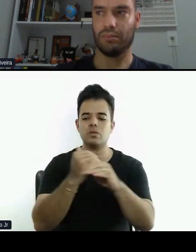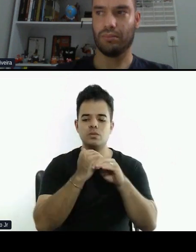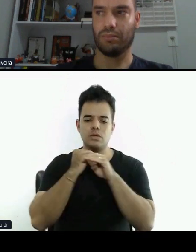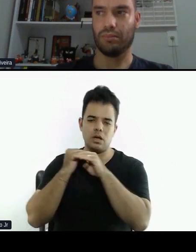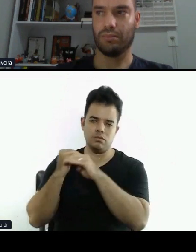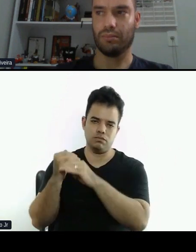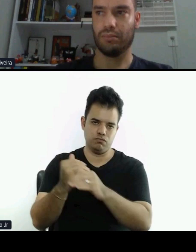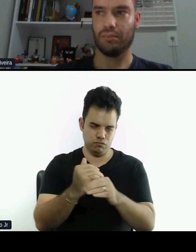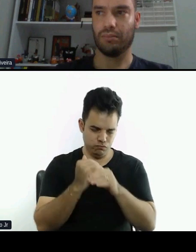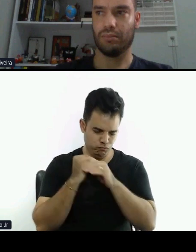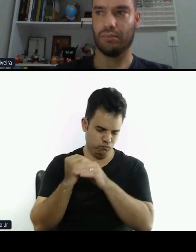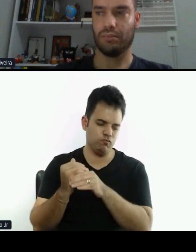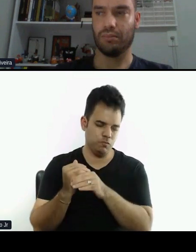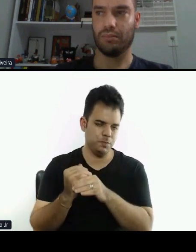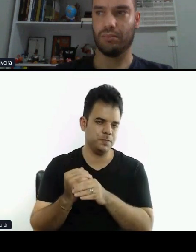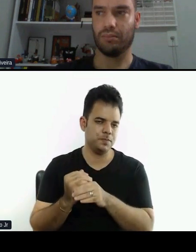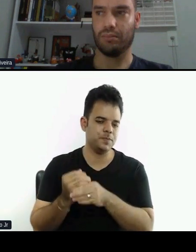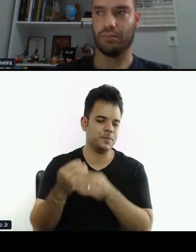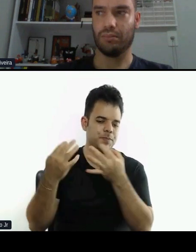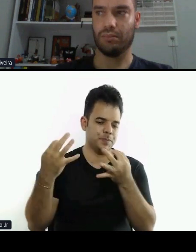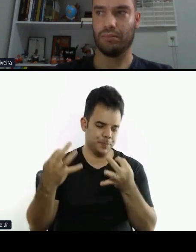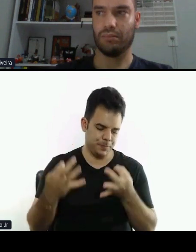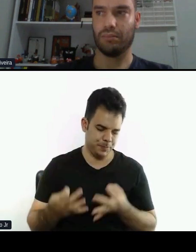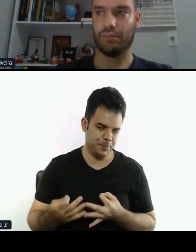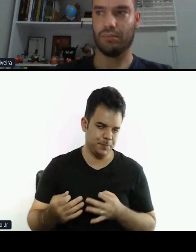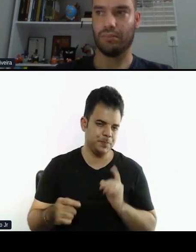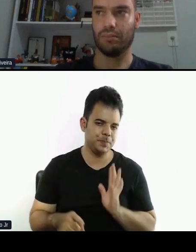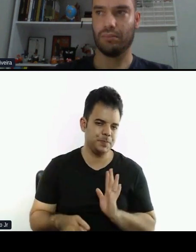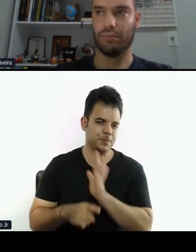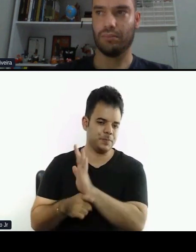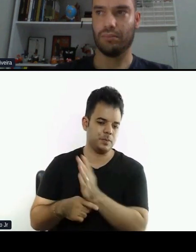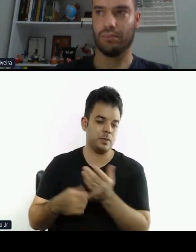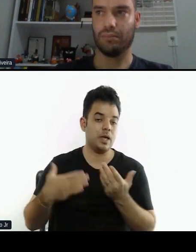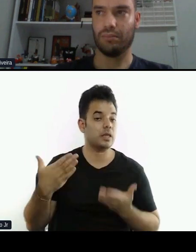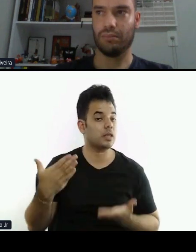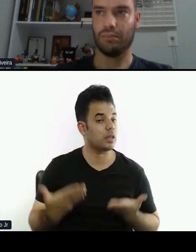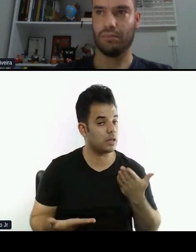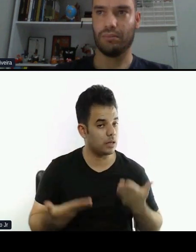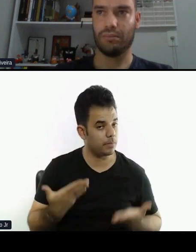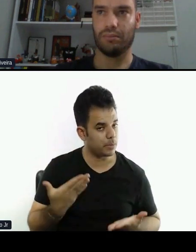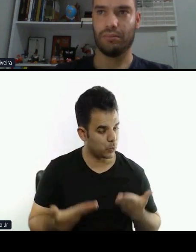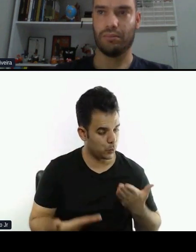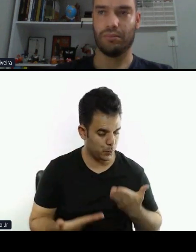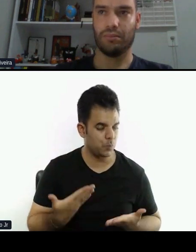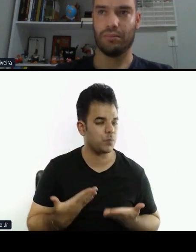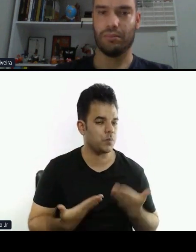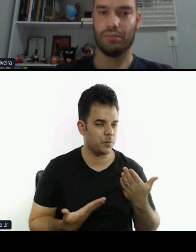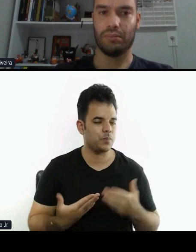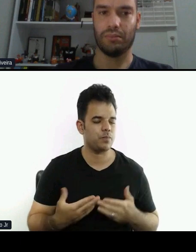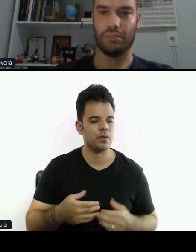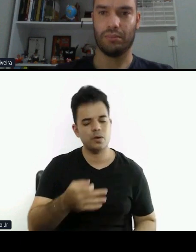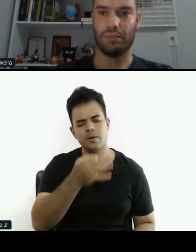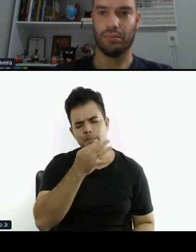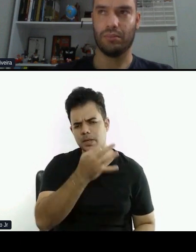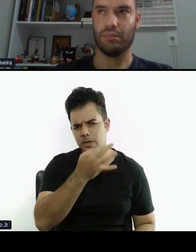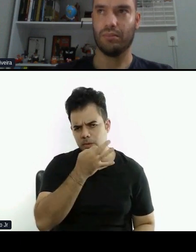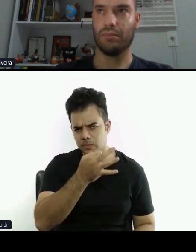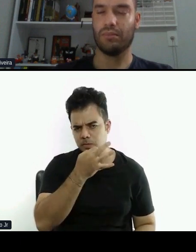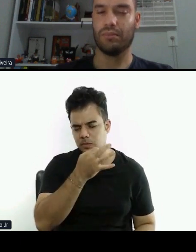uma medida correta, né, e equilibrada, né, daquilo. Então, é a minha opinião. Eu acho que começa